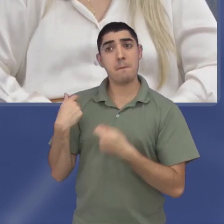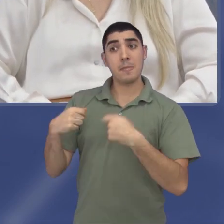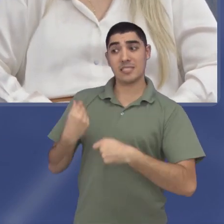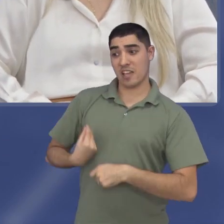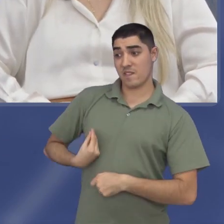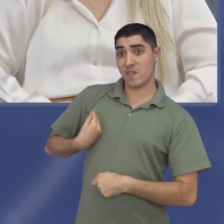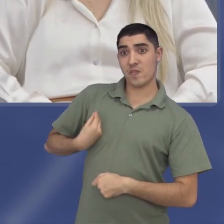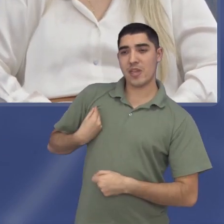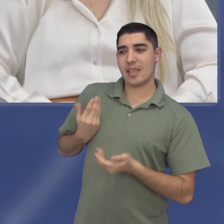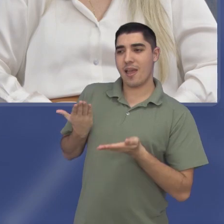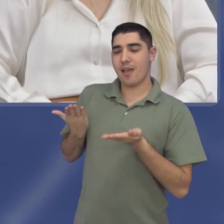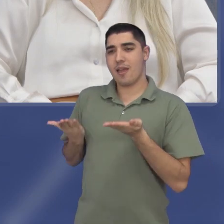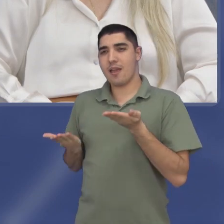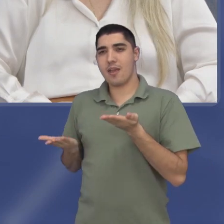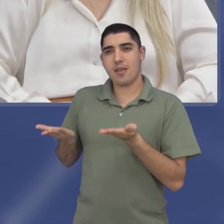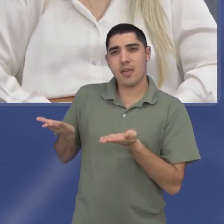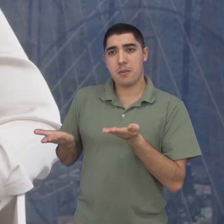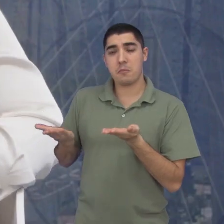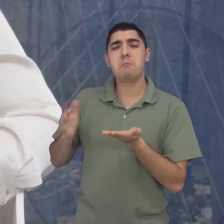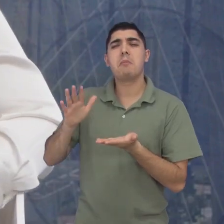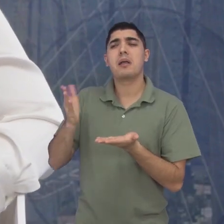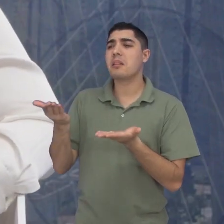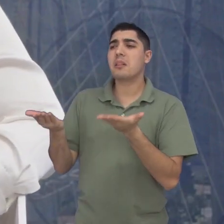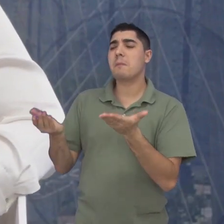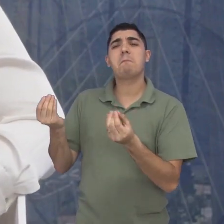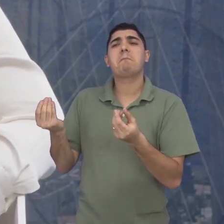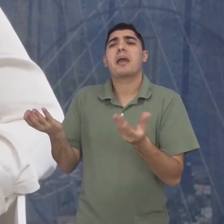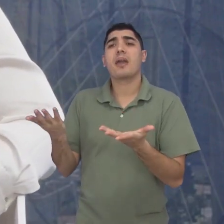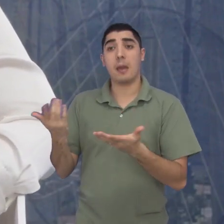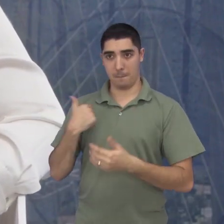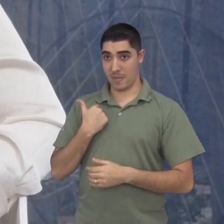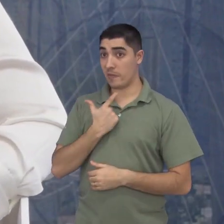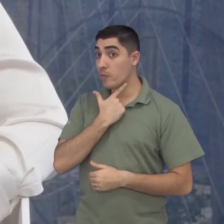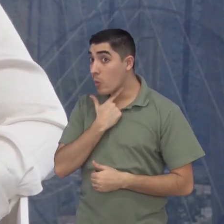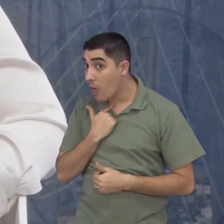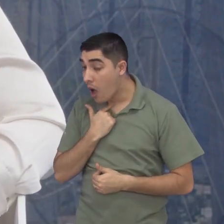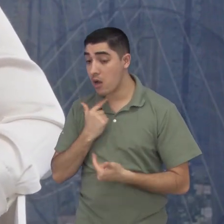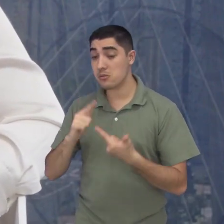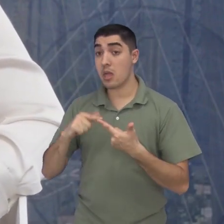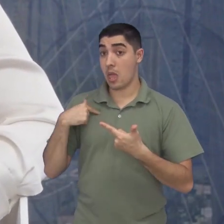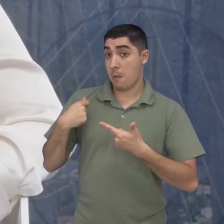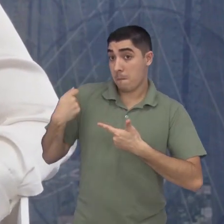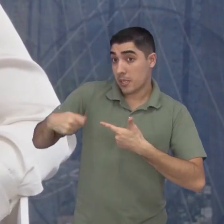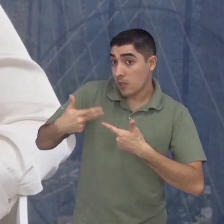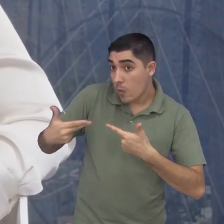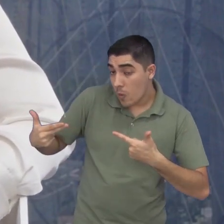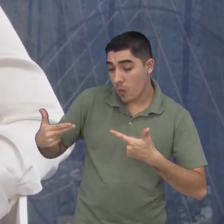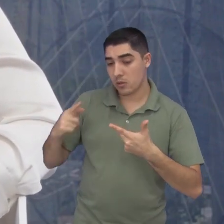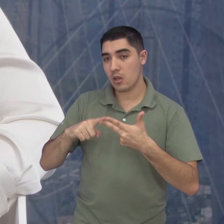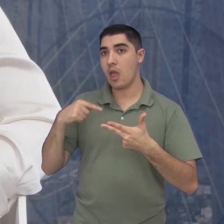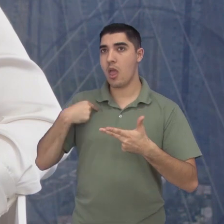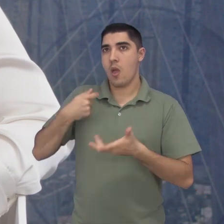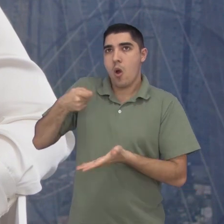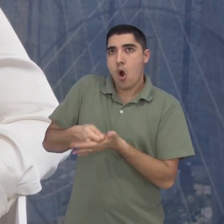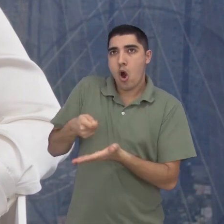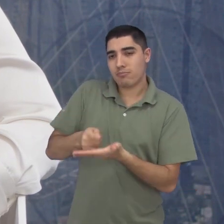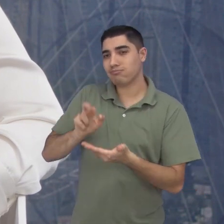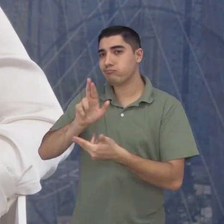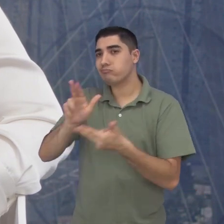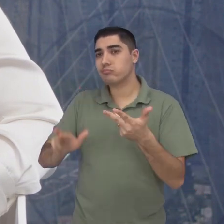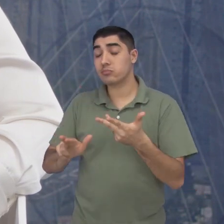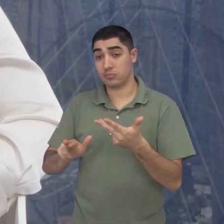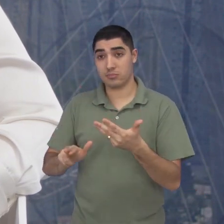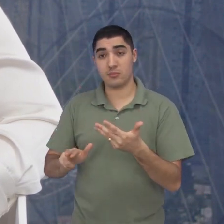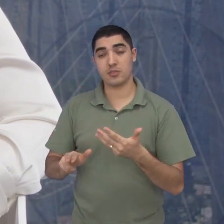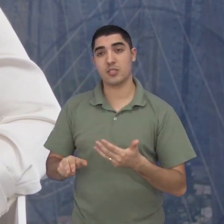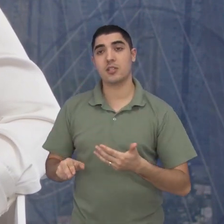mais equilibrada. Equilibrada quanto ao quê? Aos nossos desejos, às nossas necessidades, às nossas obrigações. Porque muitas vezes